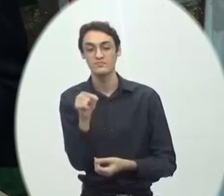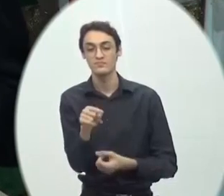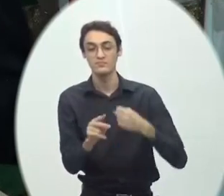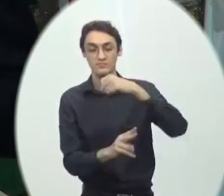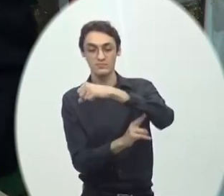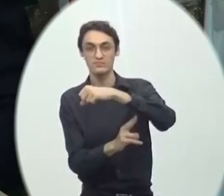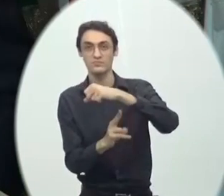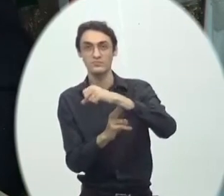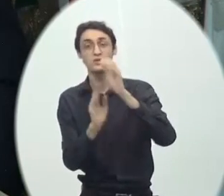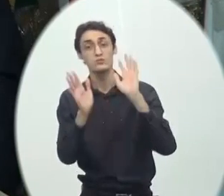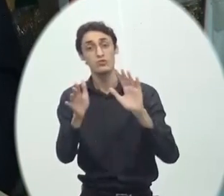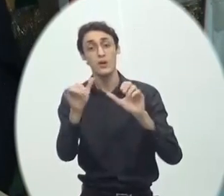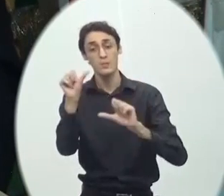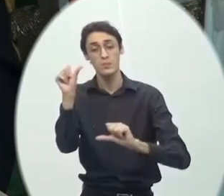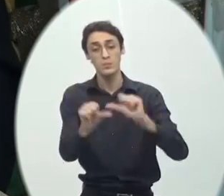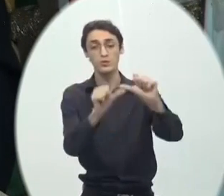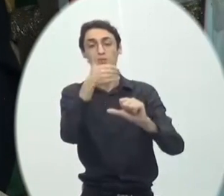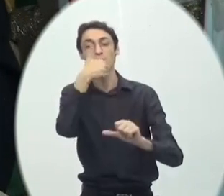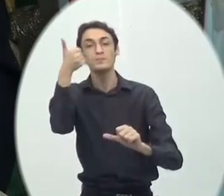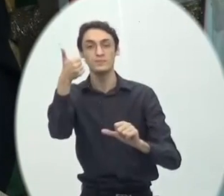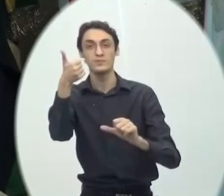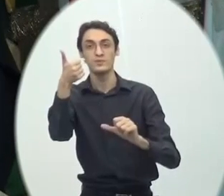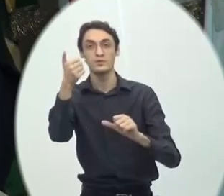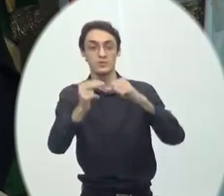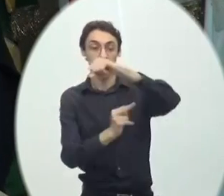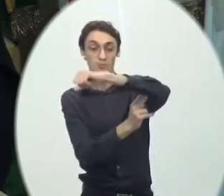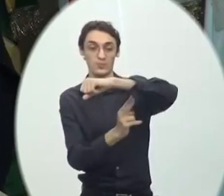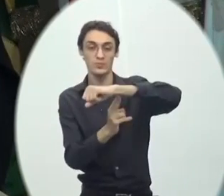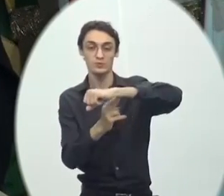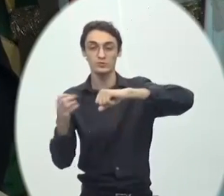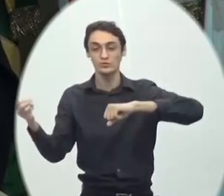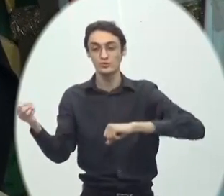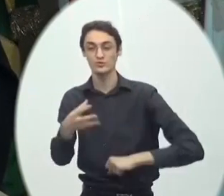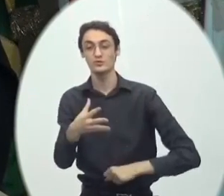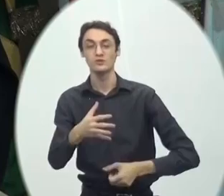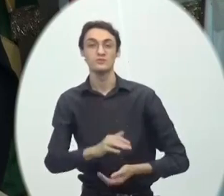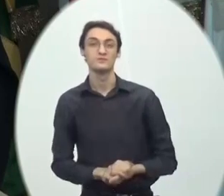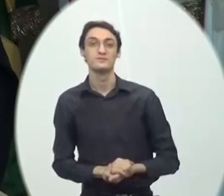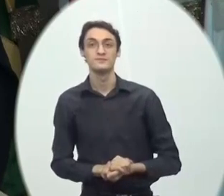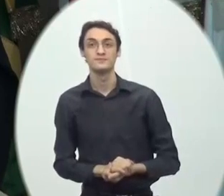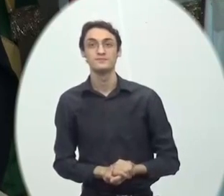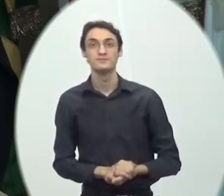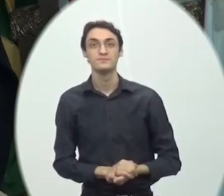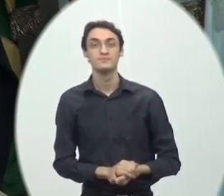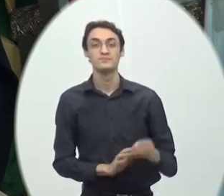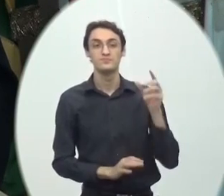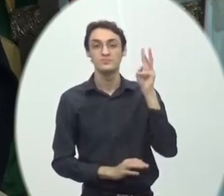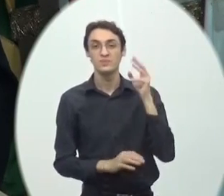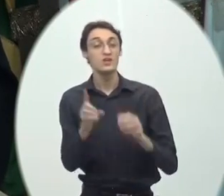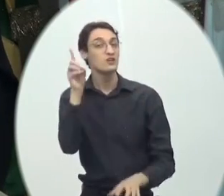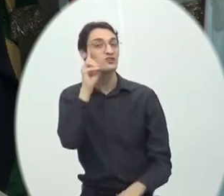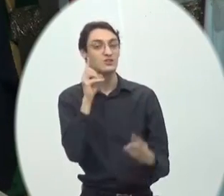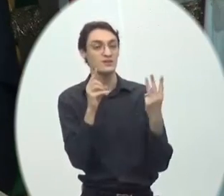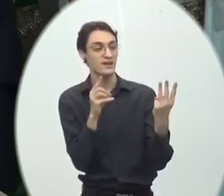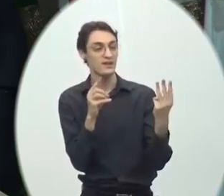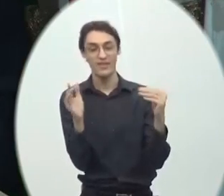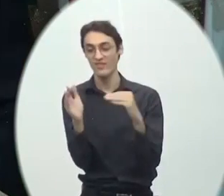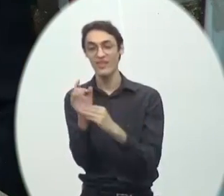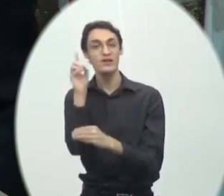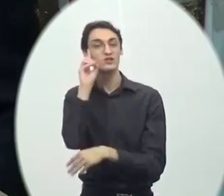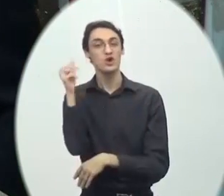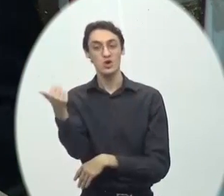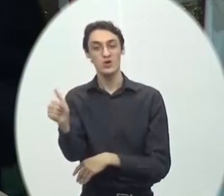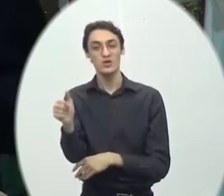as melhorias à ponte nova. Olha só, de 3 para 11, 8